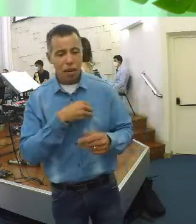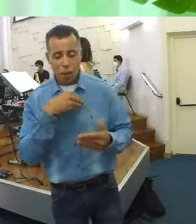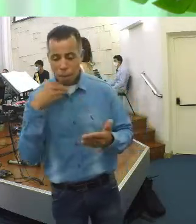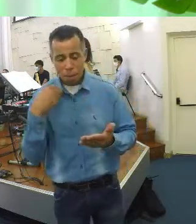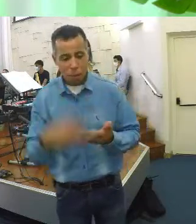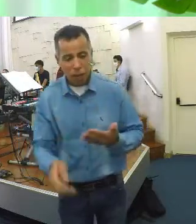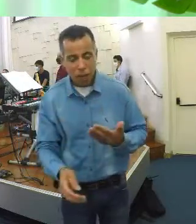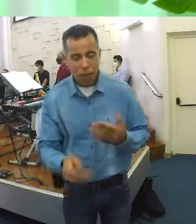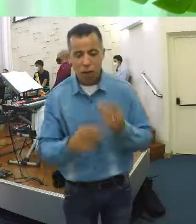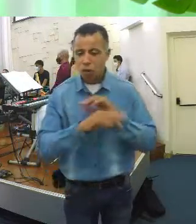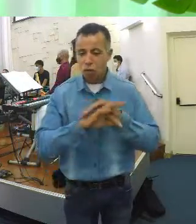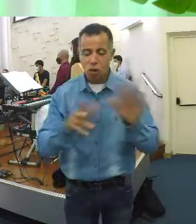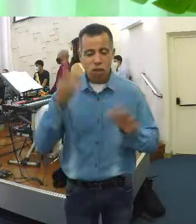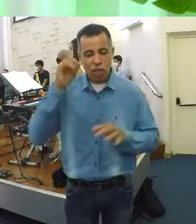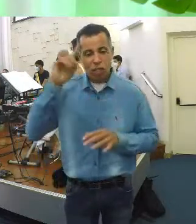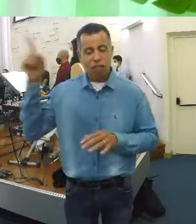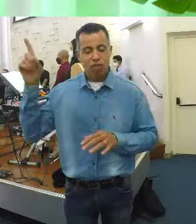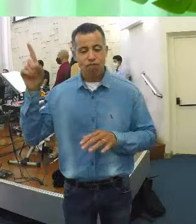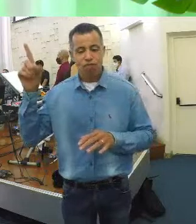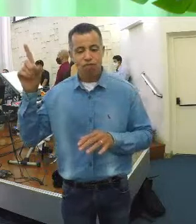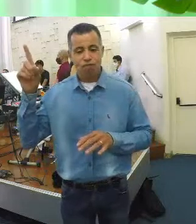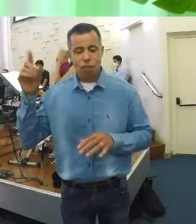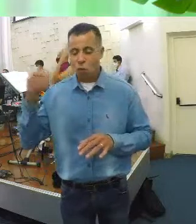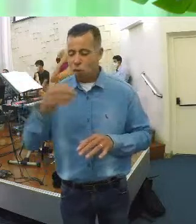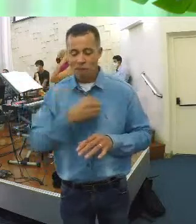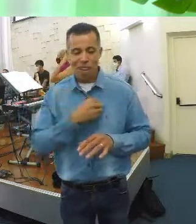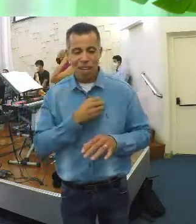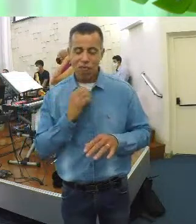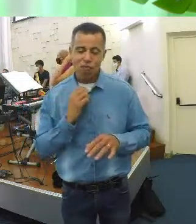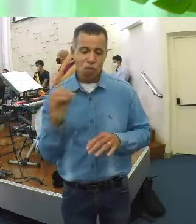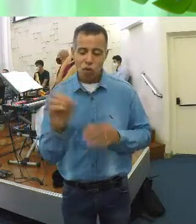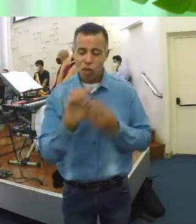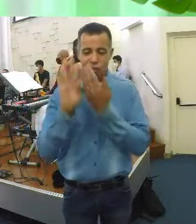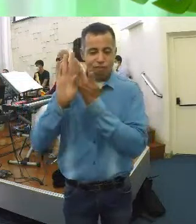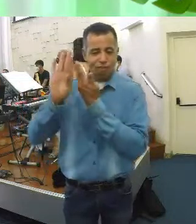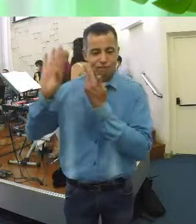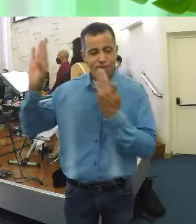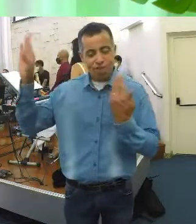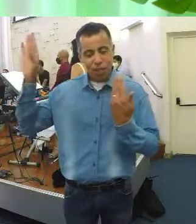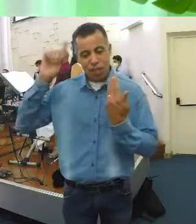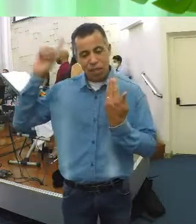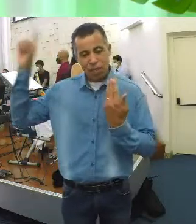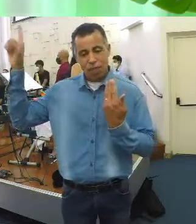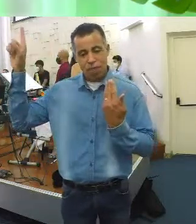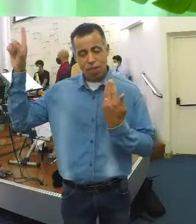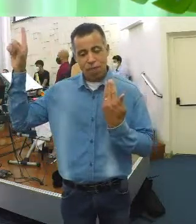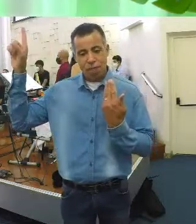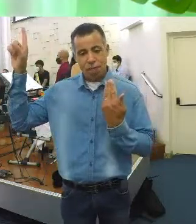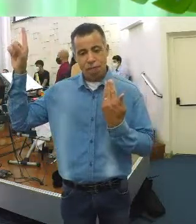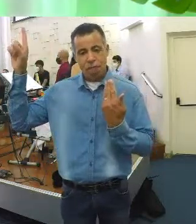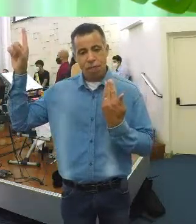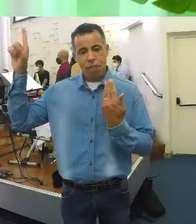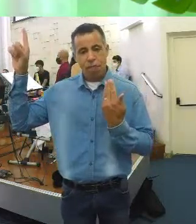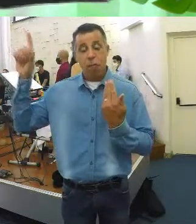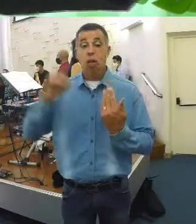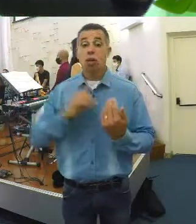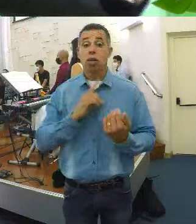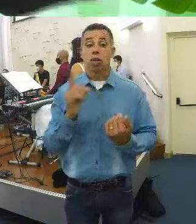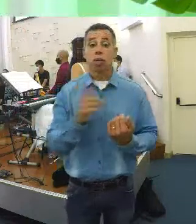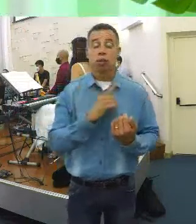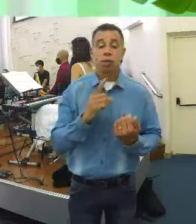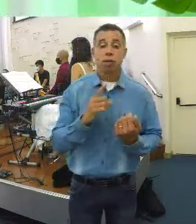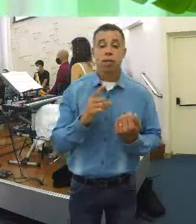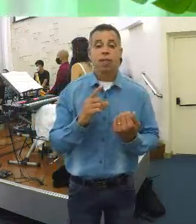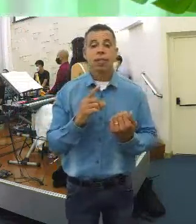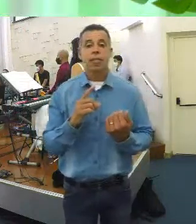Os nossos pecados fazem separação entre nós e o nosso Deus. Quando nos ajuntamos para adorar a Deus,